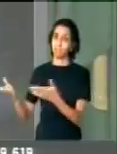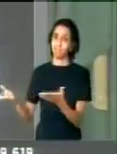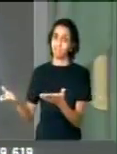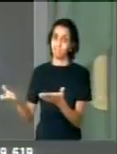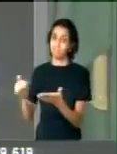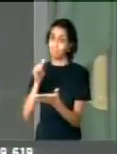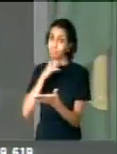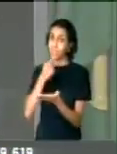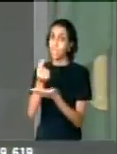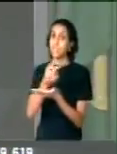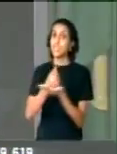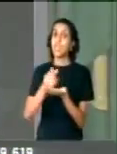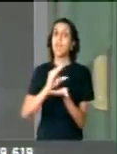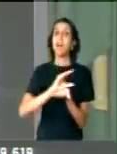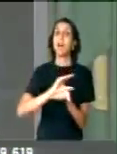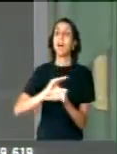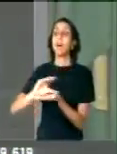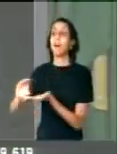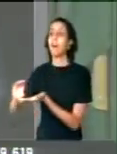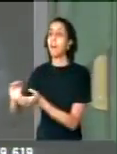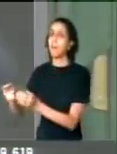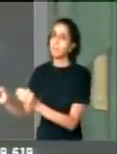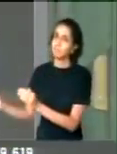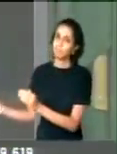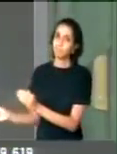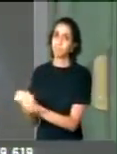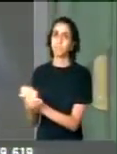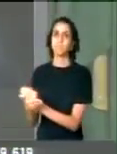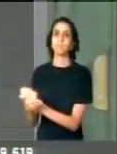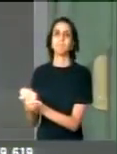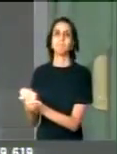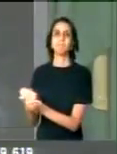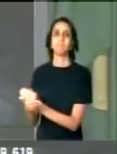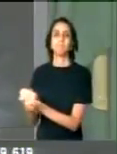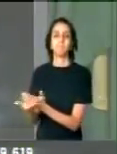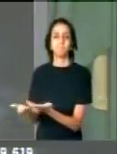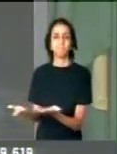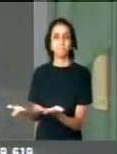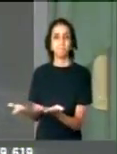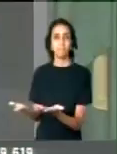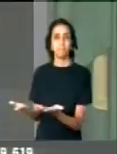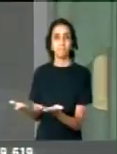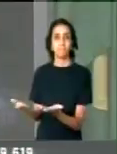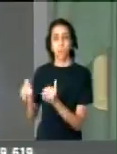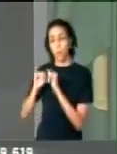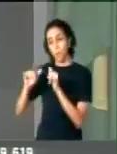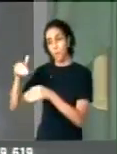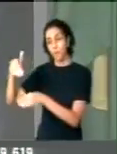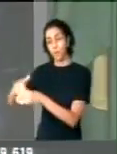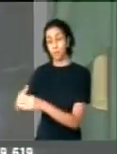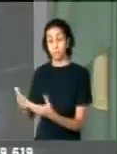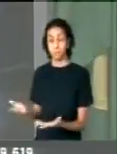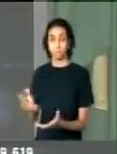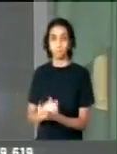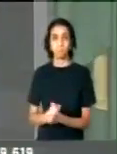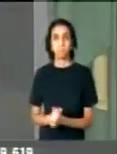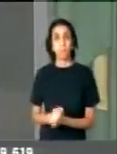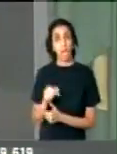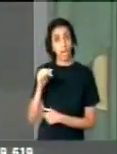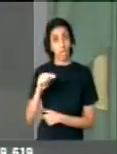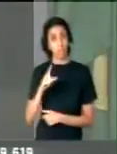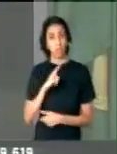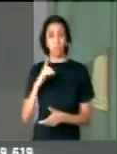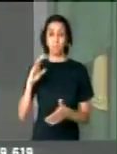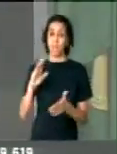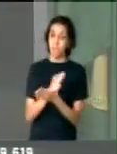bilhões foram carreados para campanhas, partidos e candidatos. E aqui tem alguém, ou tem